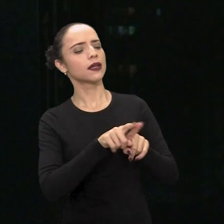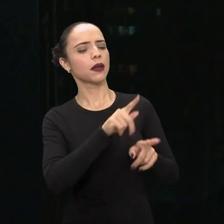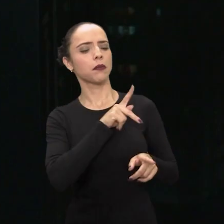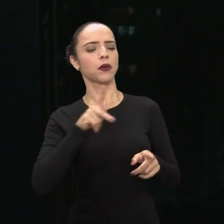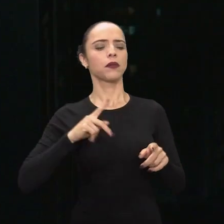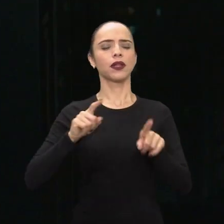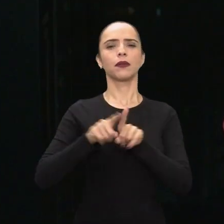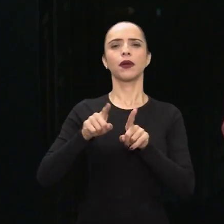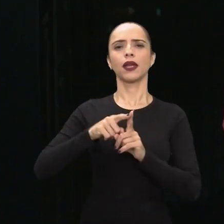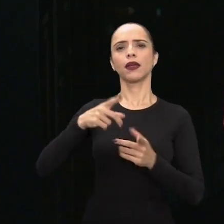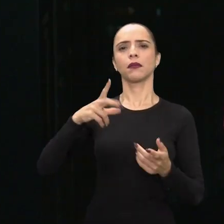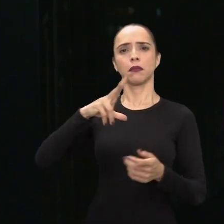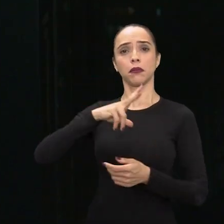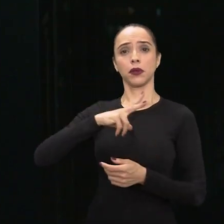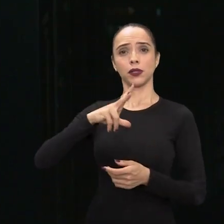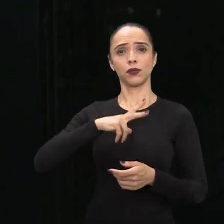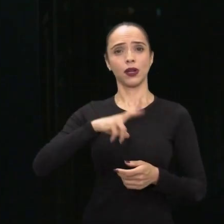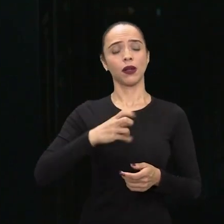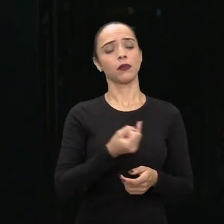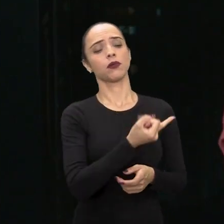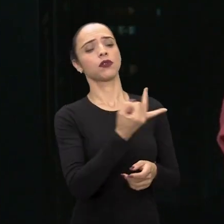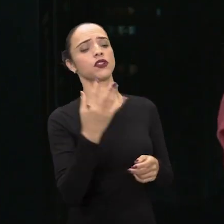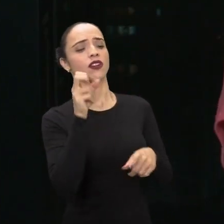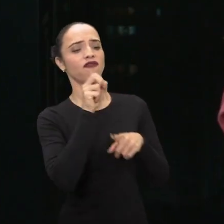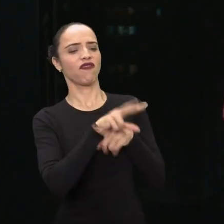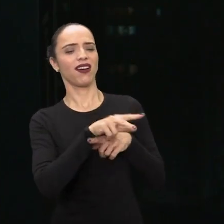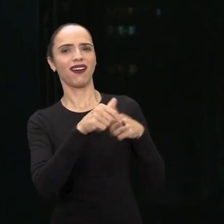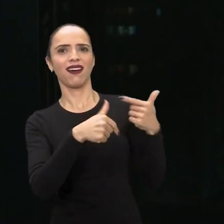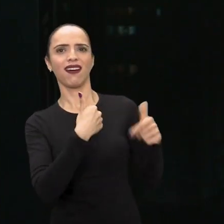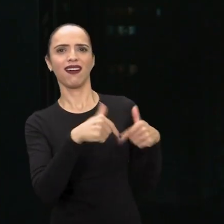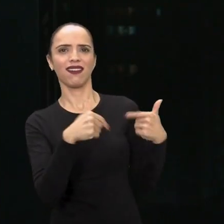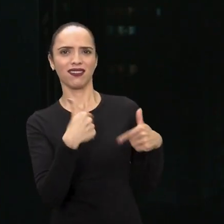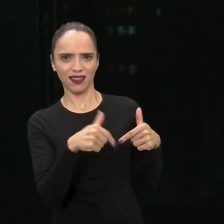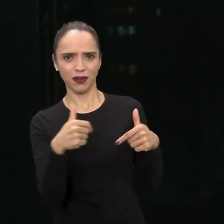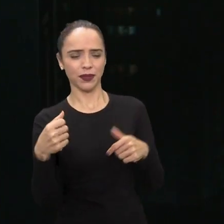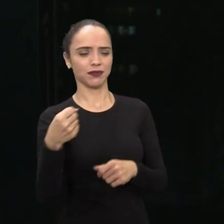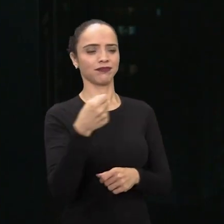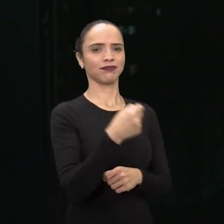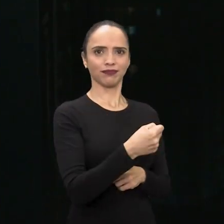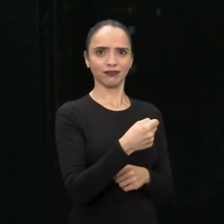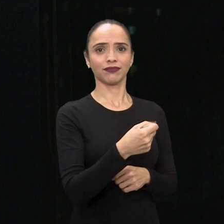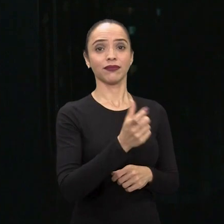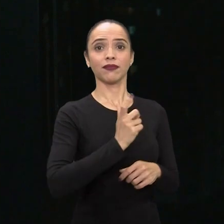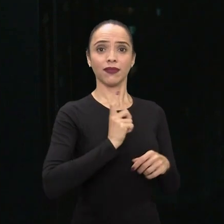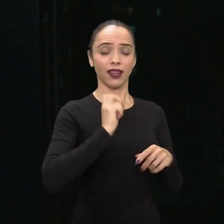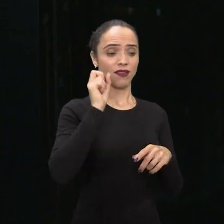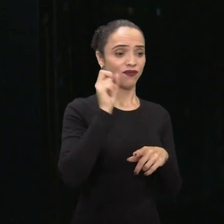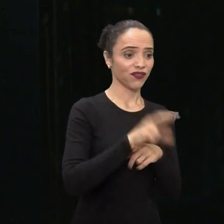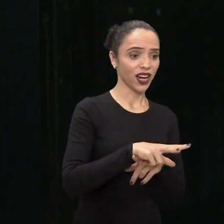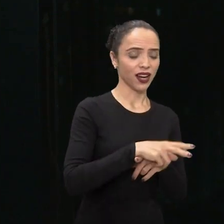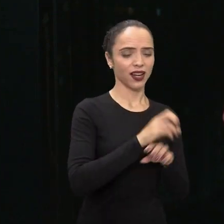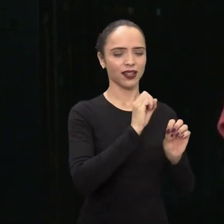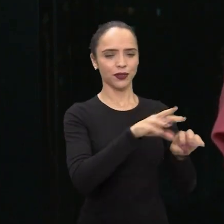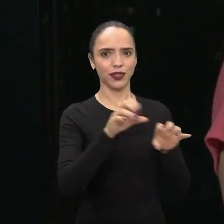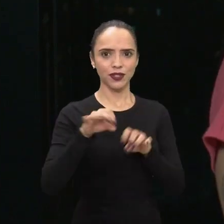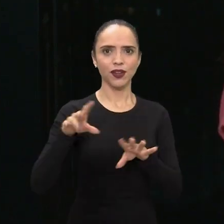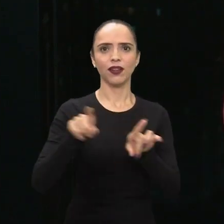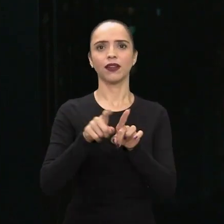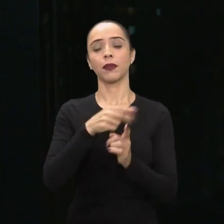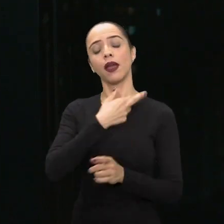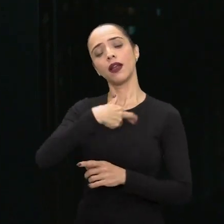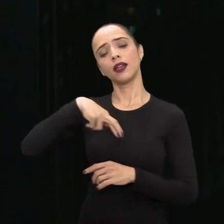público-privadas para aumentar número de vagas de trabalho tem até a frase vagas educacionais e